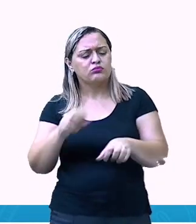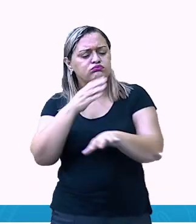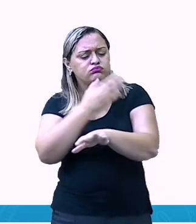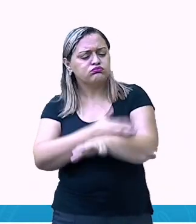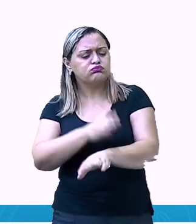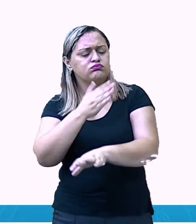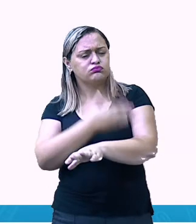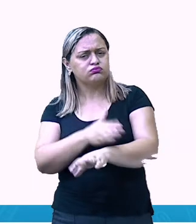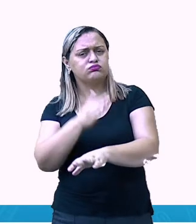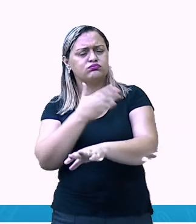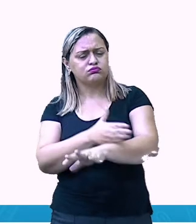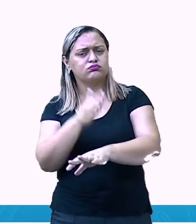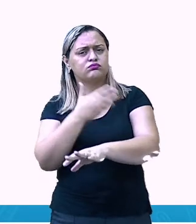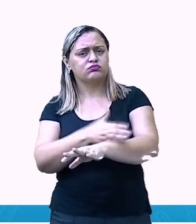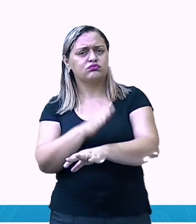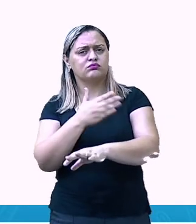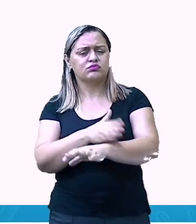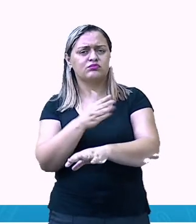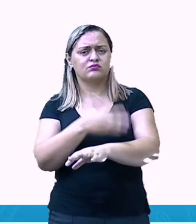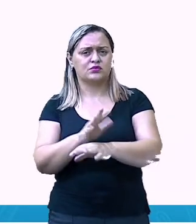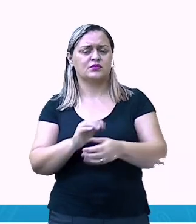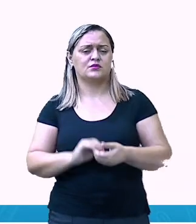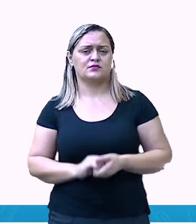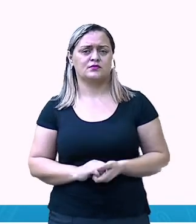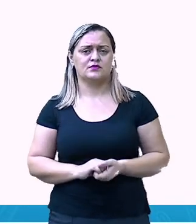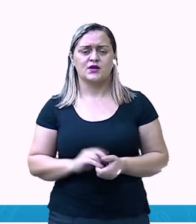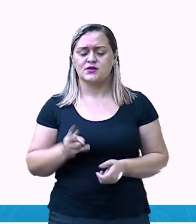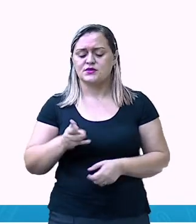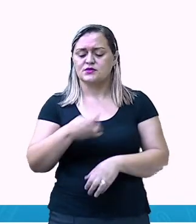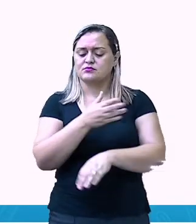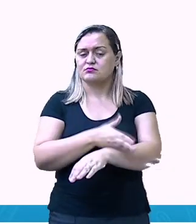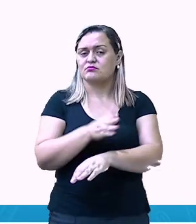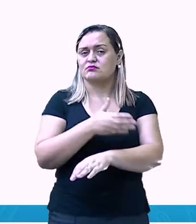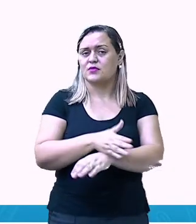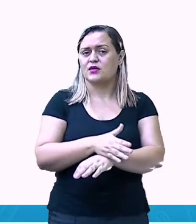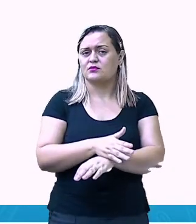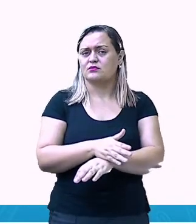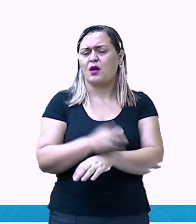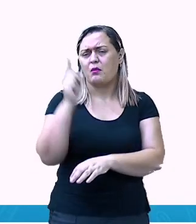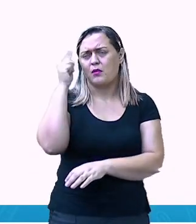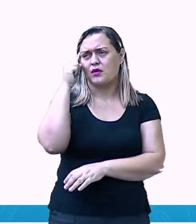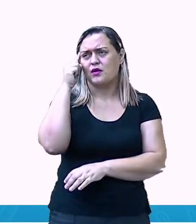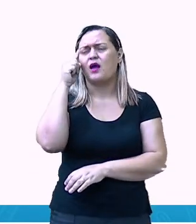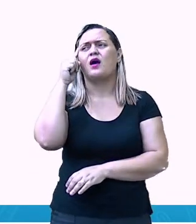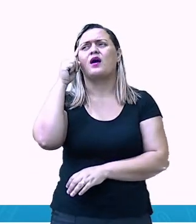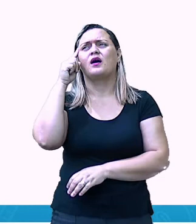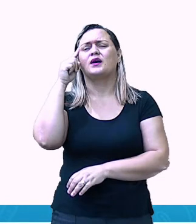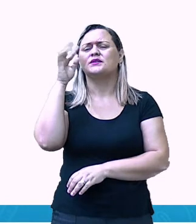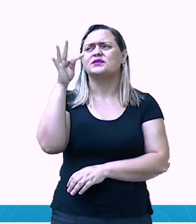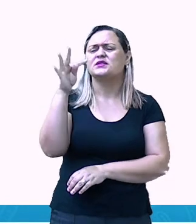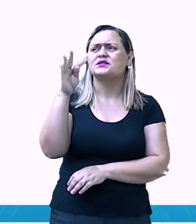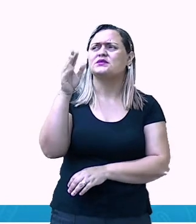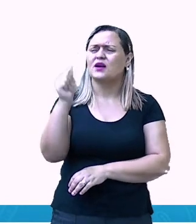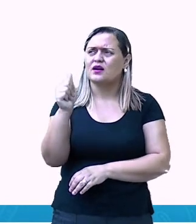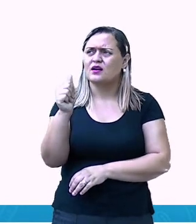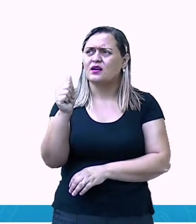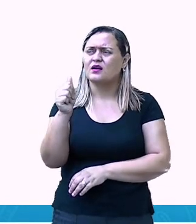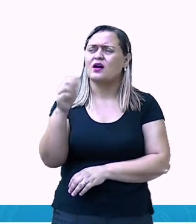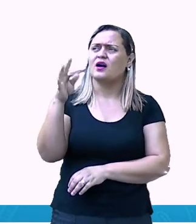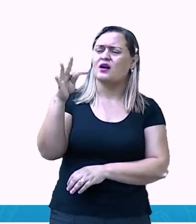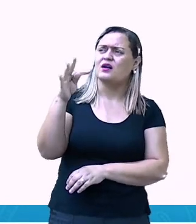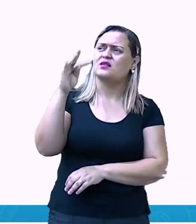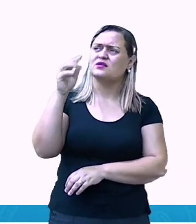conseguir juntar de imediato. Você precisa treinar. Então, tá. Tá. Pode falar várias vezes. Tá.